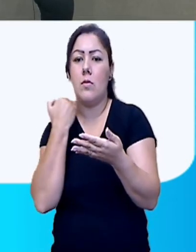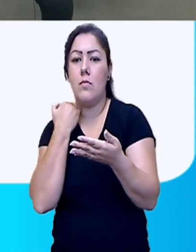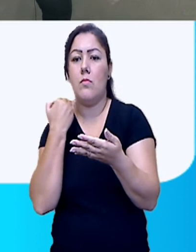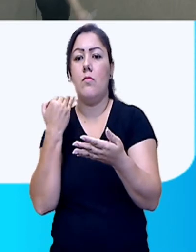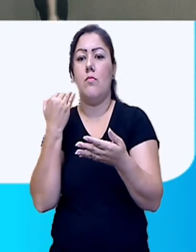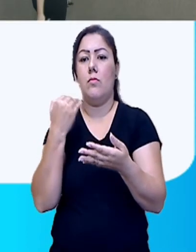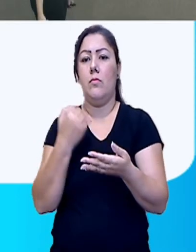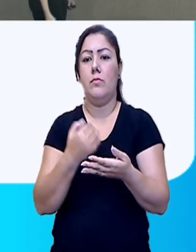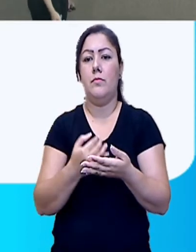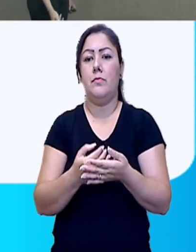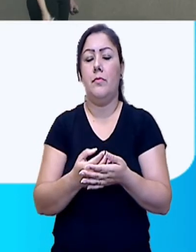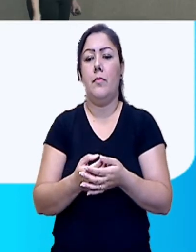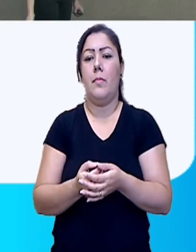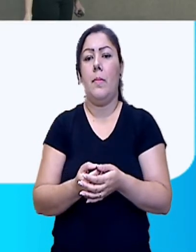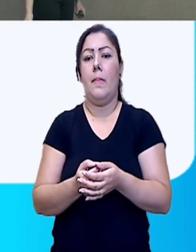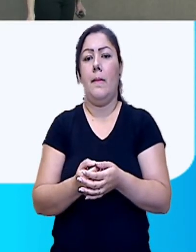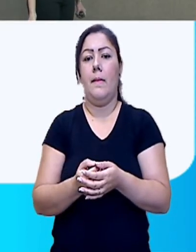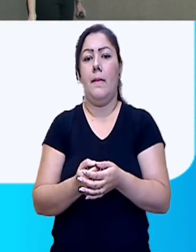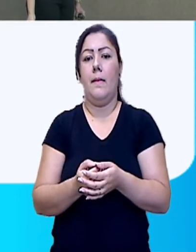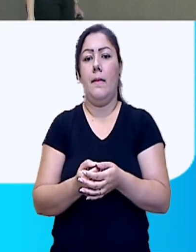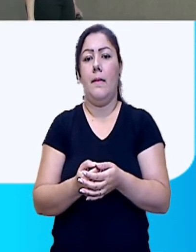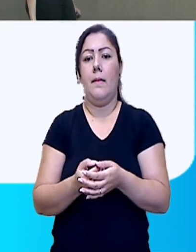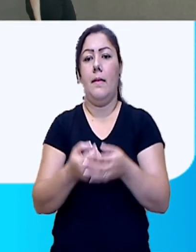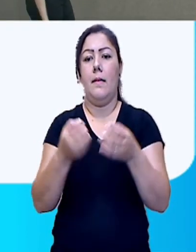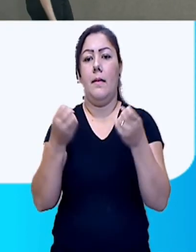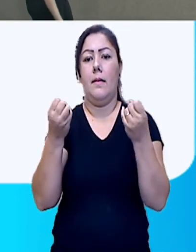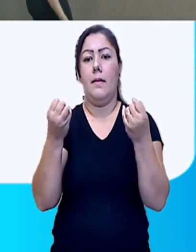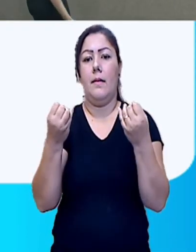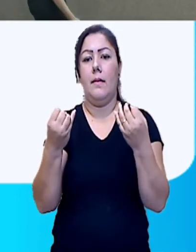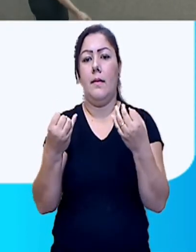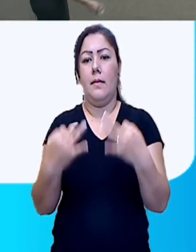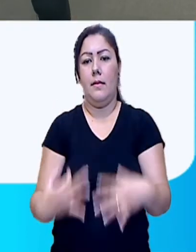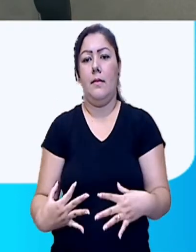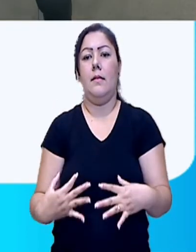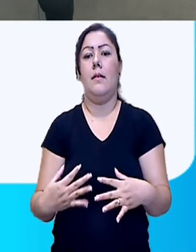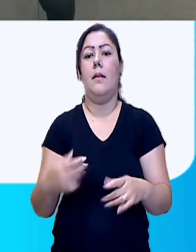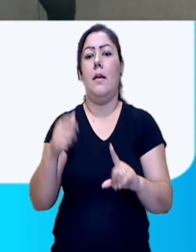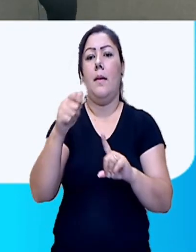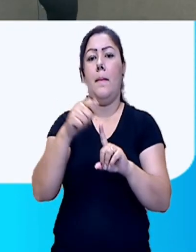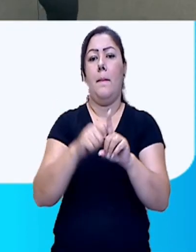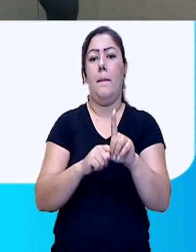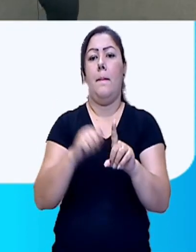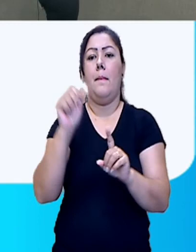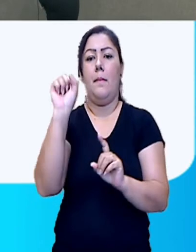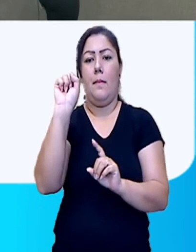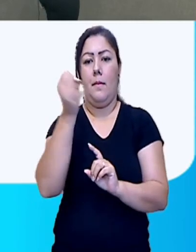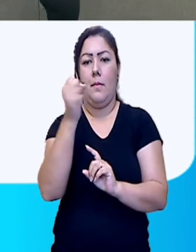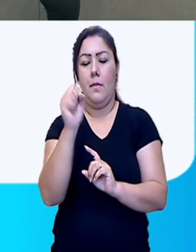mostrando que aqui é do mês 8, né, de 2020. É,